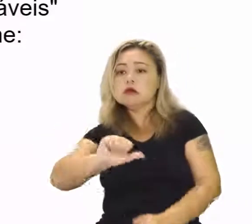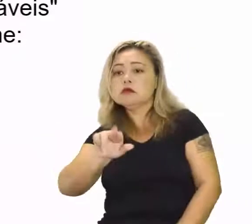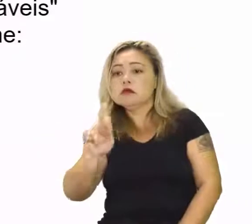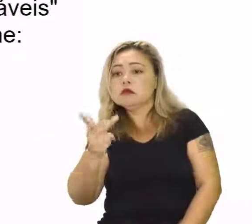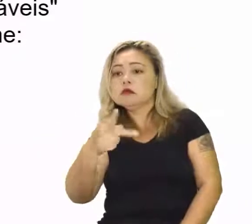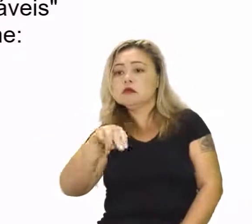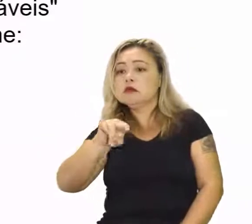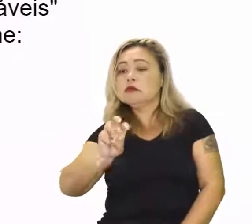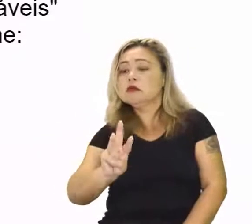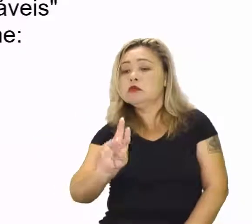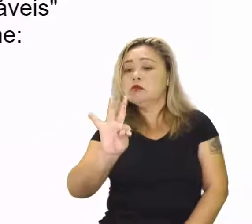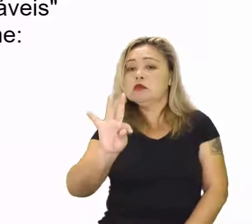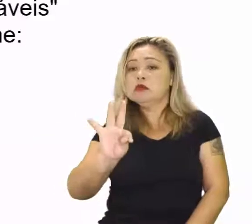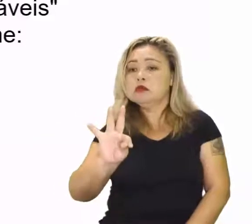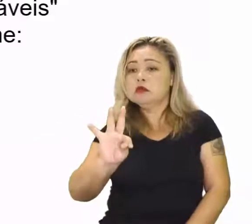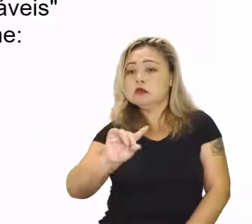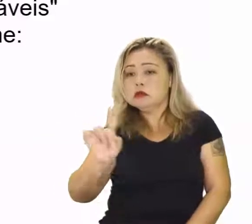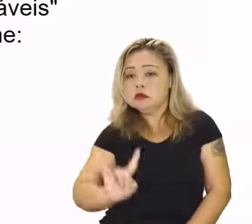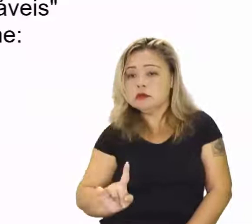Auschwitz, Chalmers,